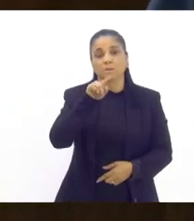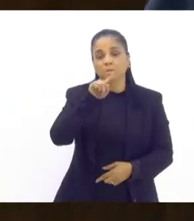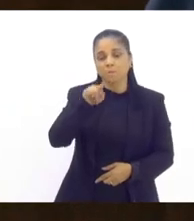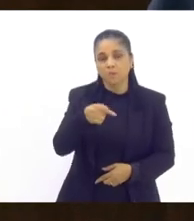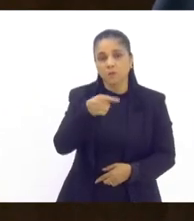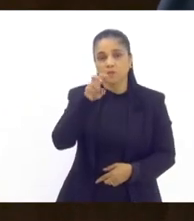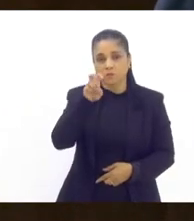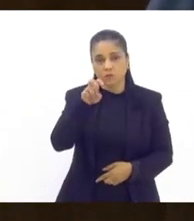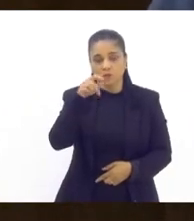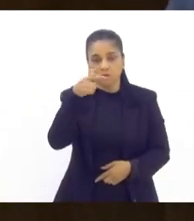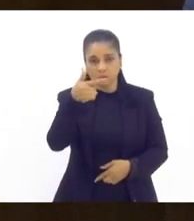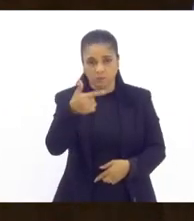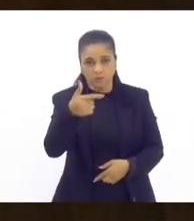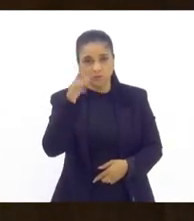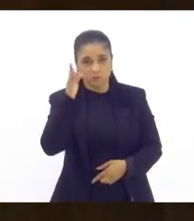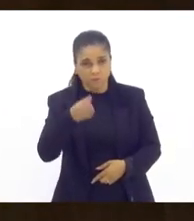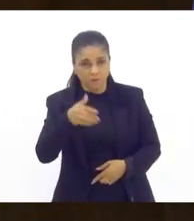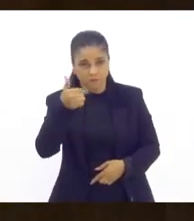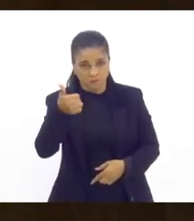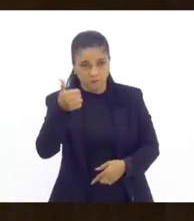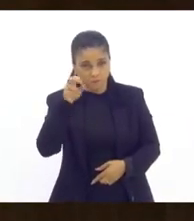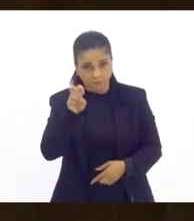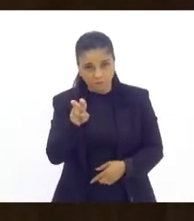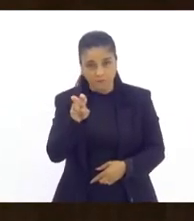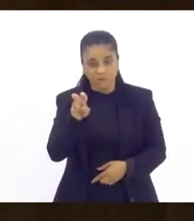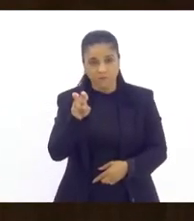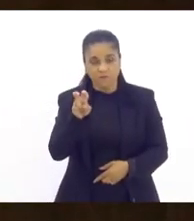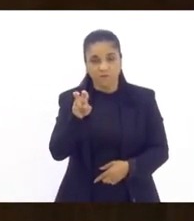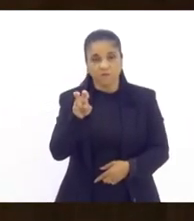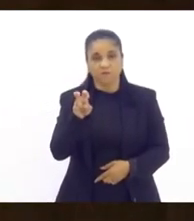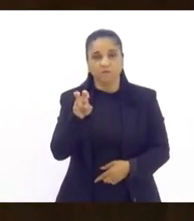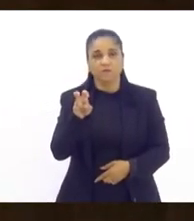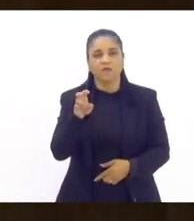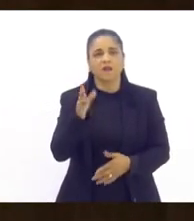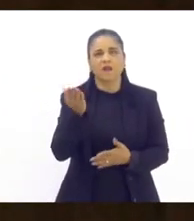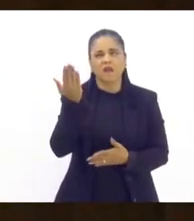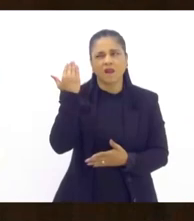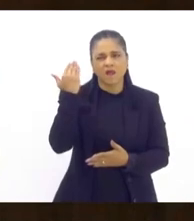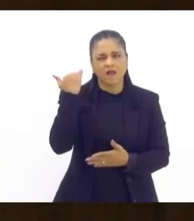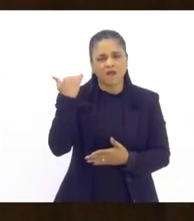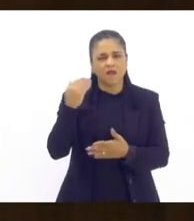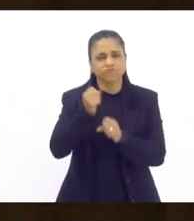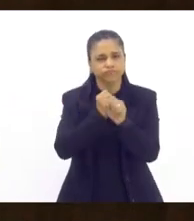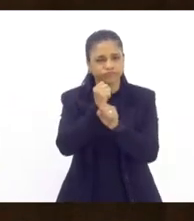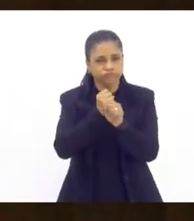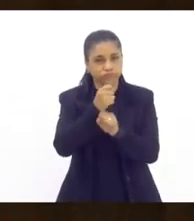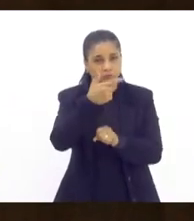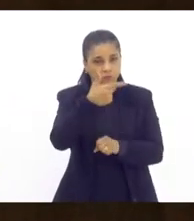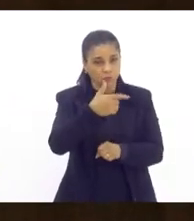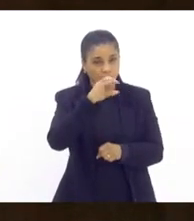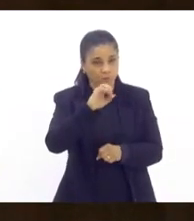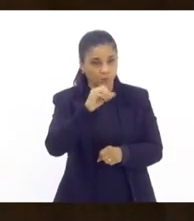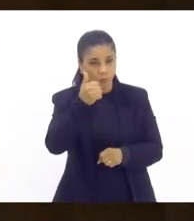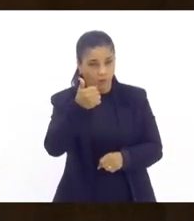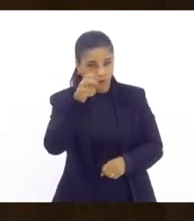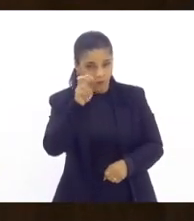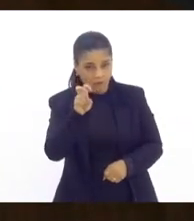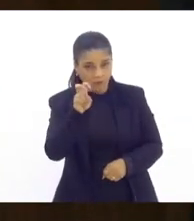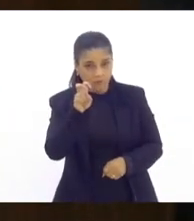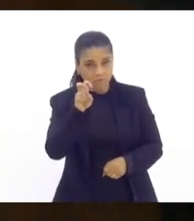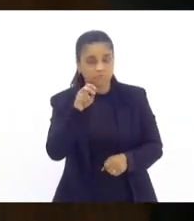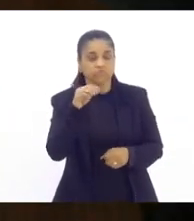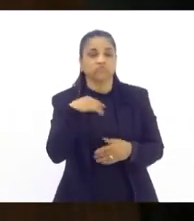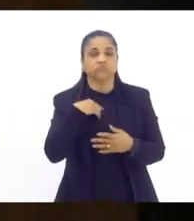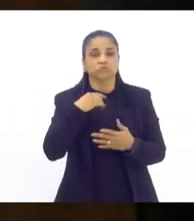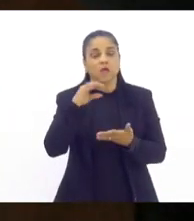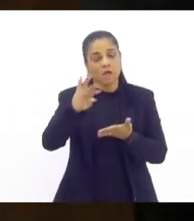2015, que lá em 2015 autorizou o enquadramento